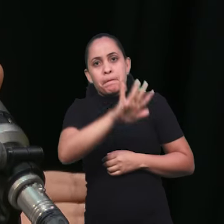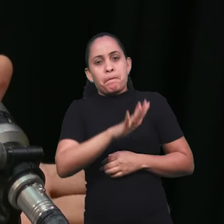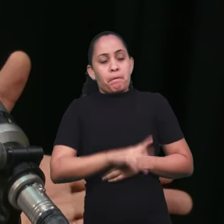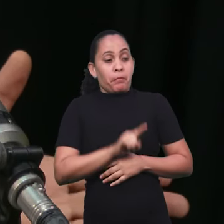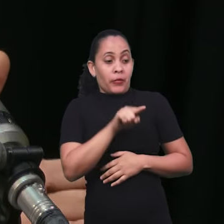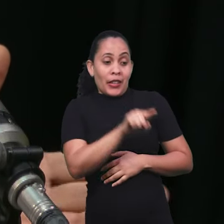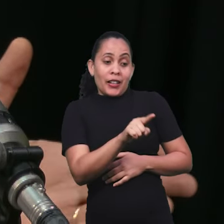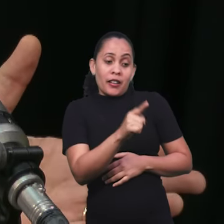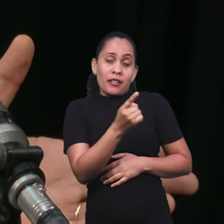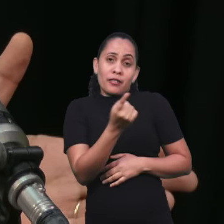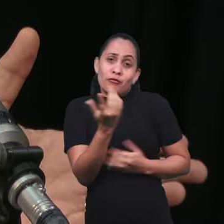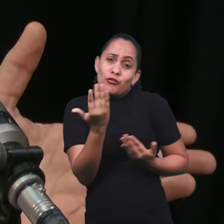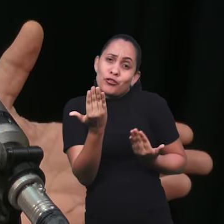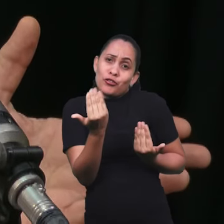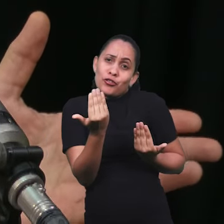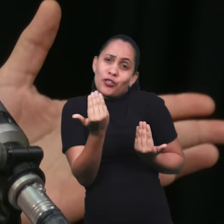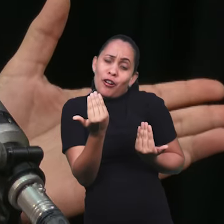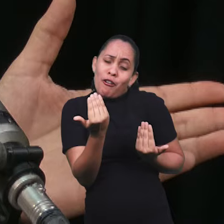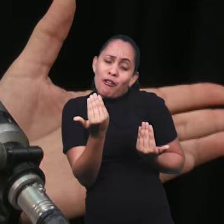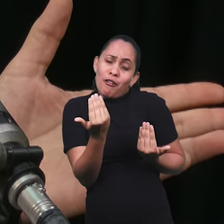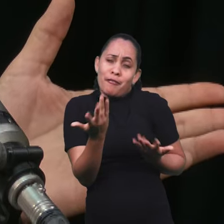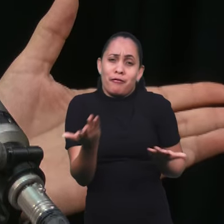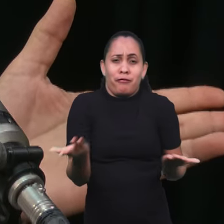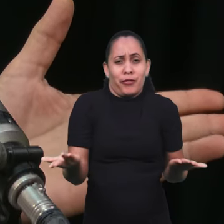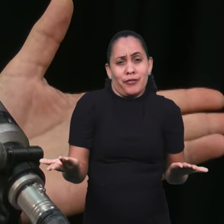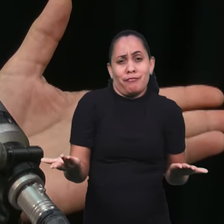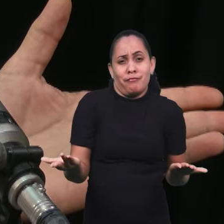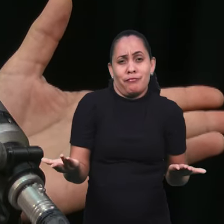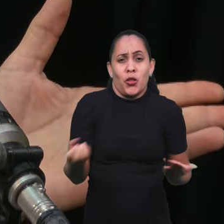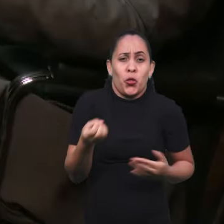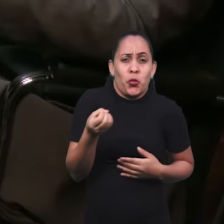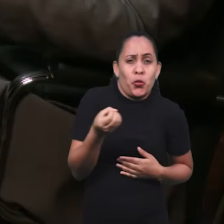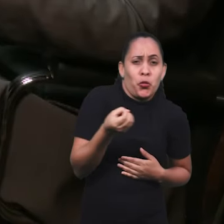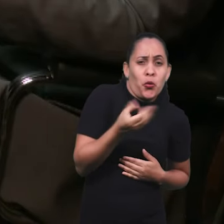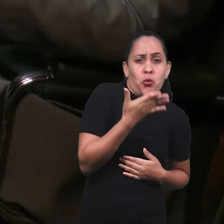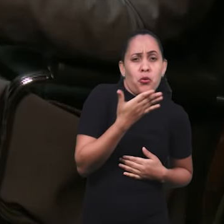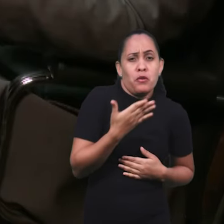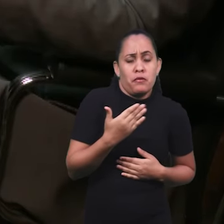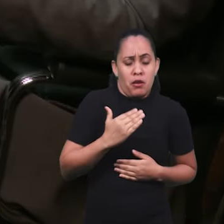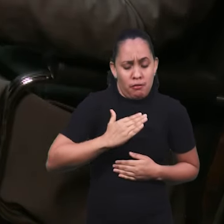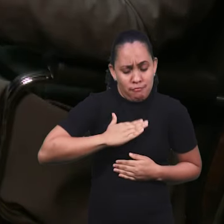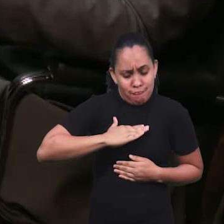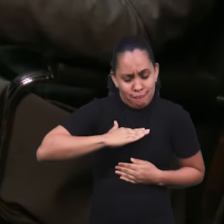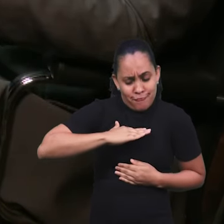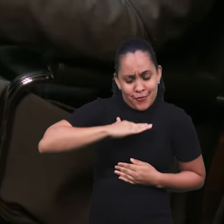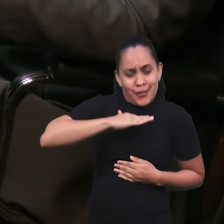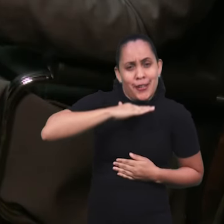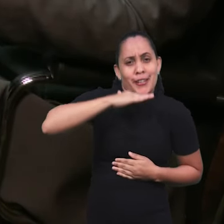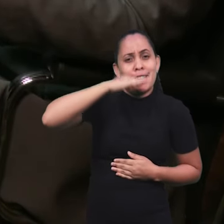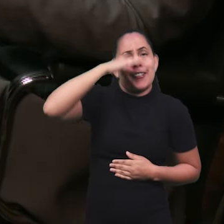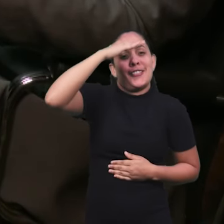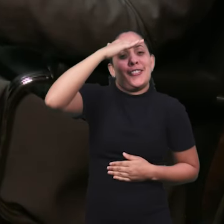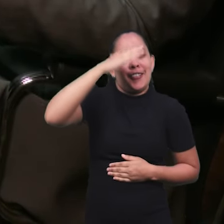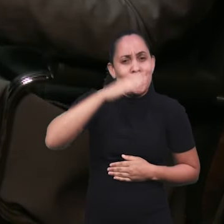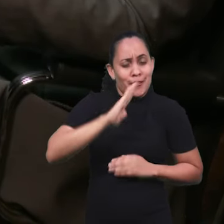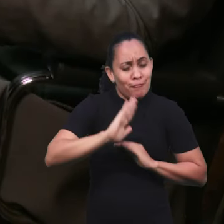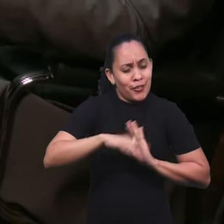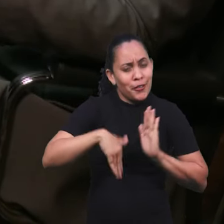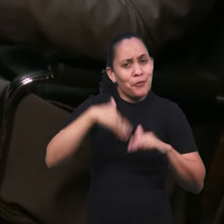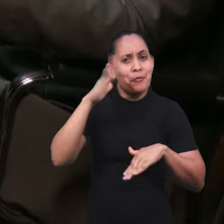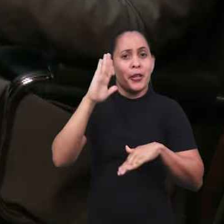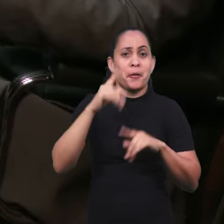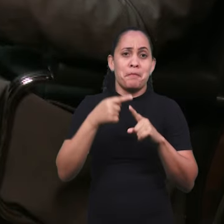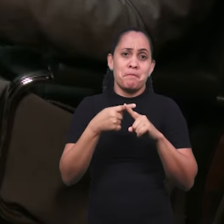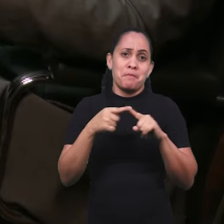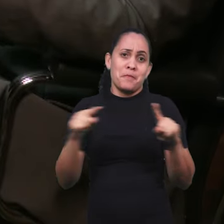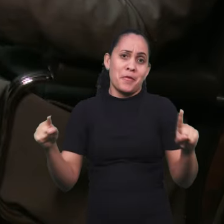né? Ele era um jovem, né? Era jovem, né? Mancebo Era Samuel, mancebo né? Samuel. Ele crescia e se fortalecia, diz a palavra,